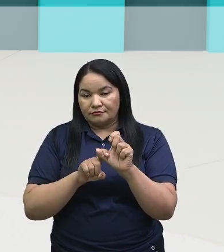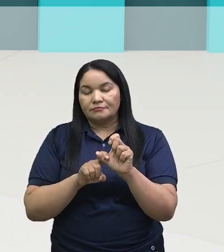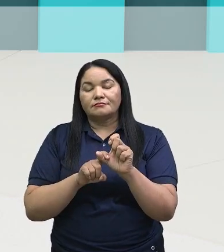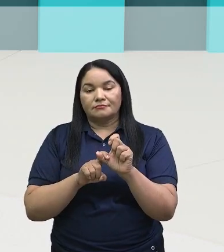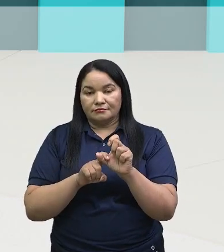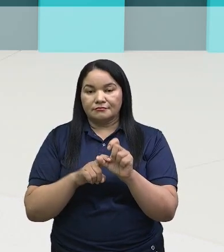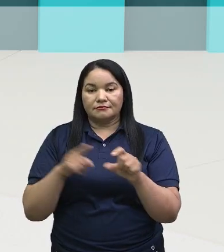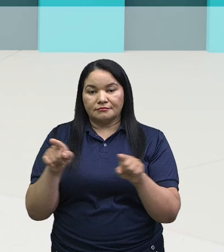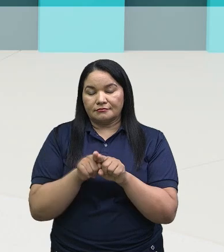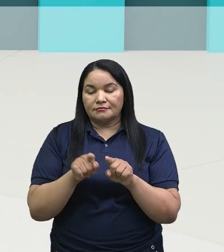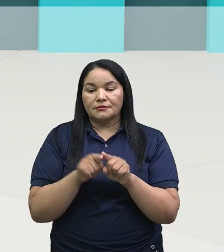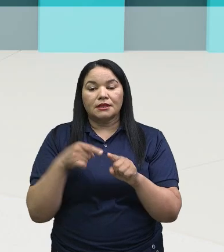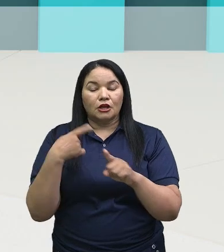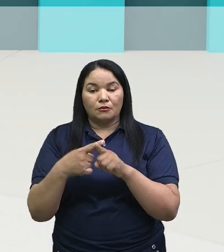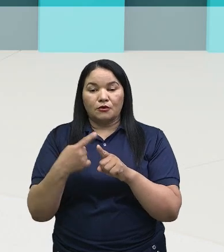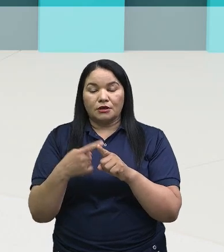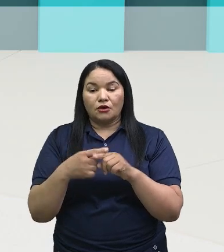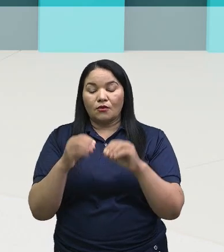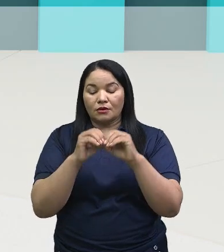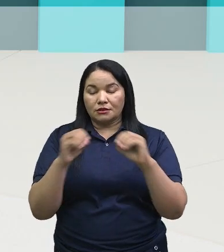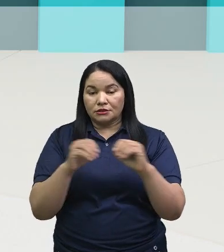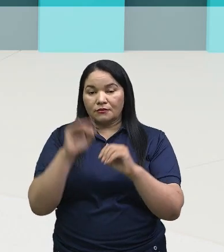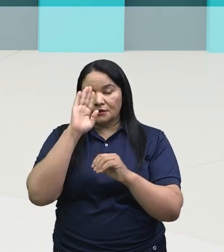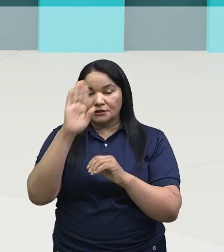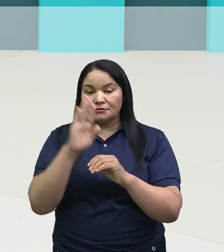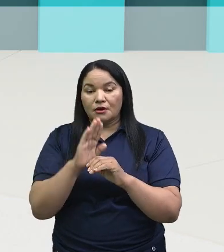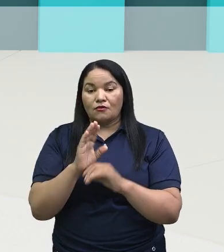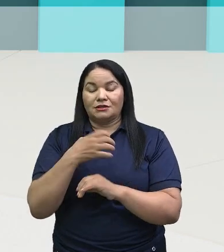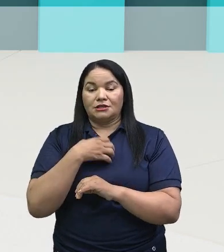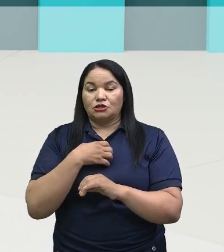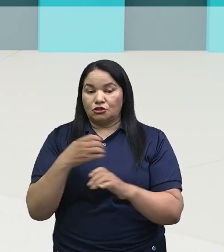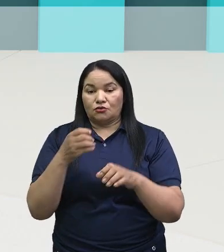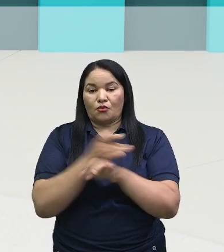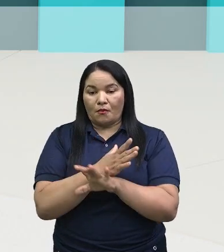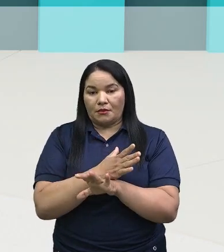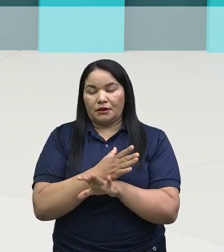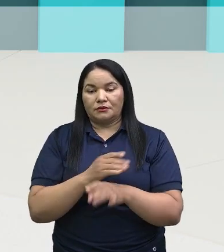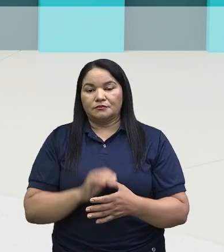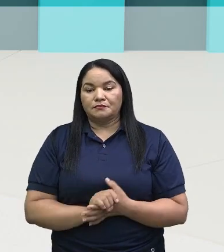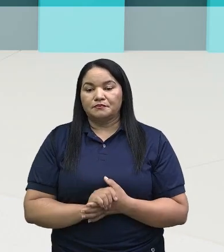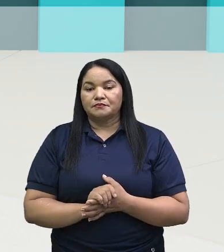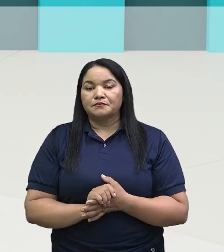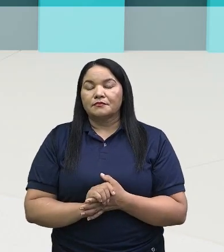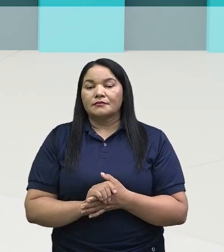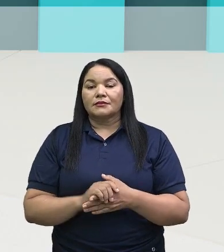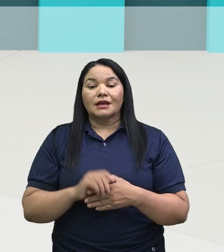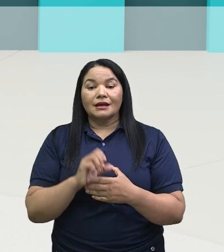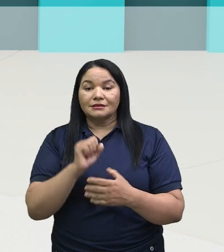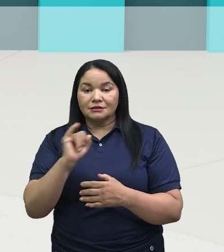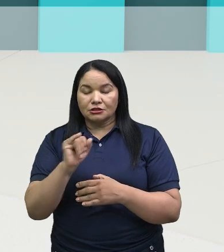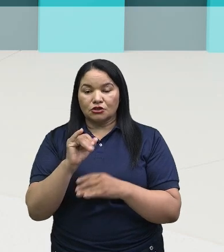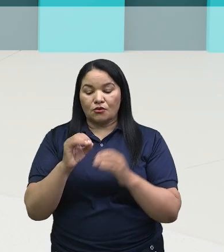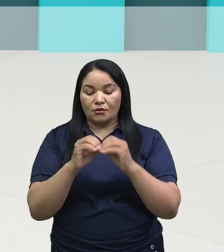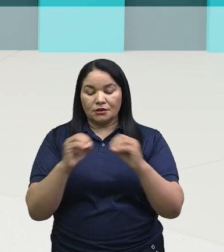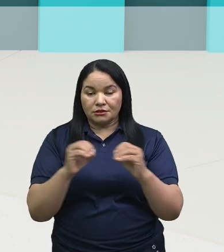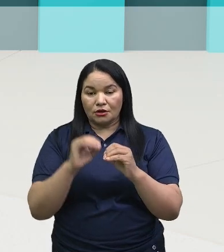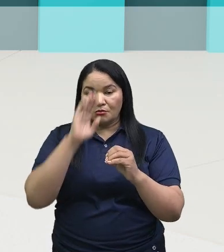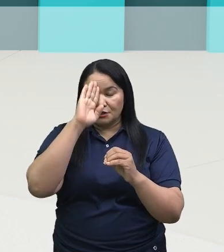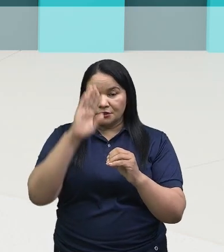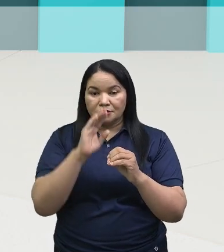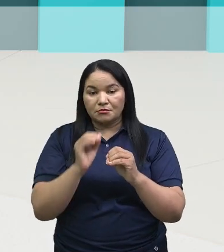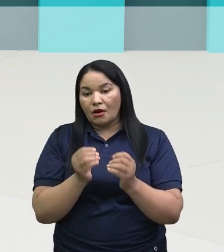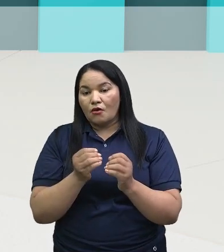oração principal traz o sentido completo para a estrutura como um todo. Sem a oração principal, a